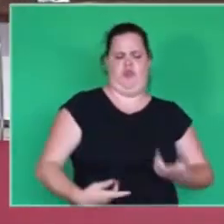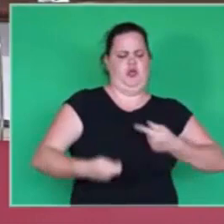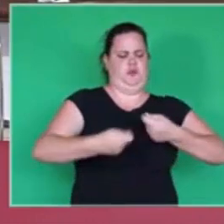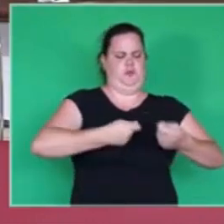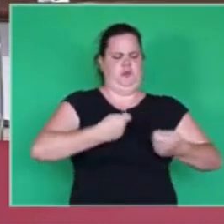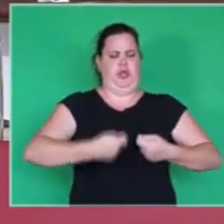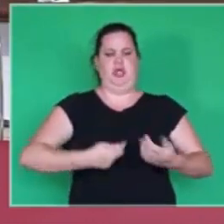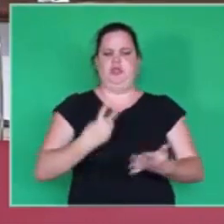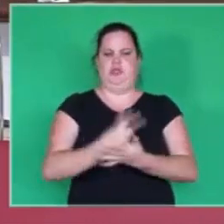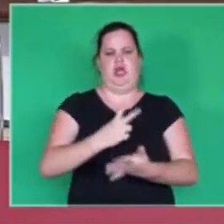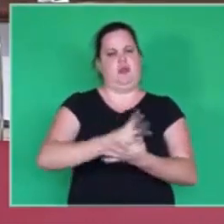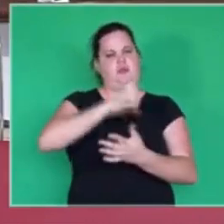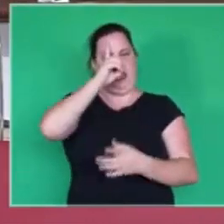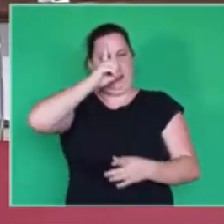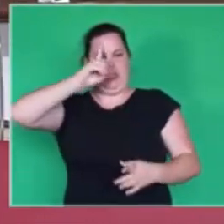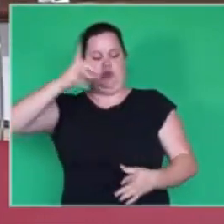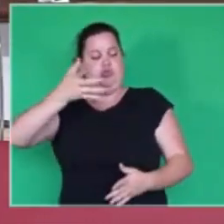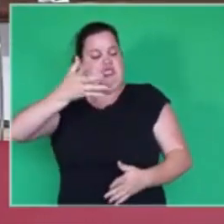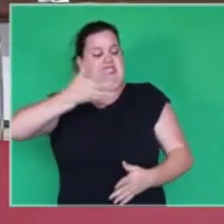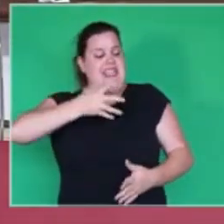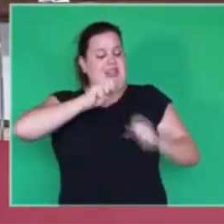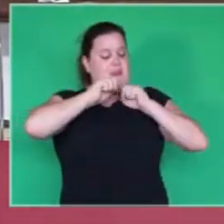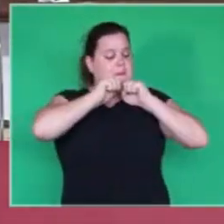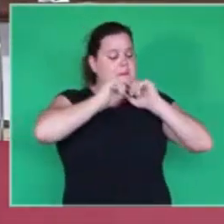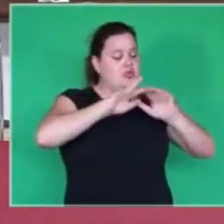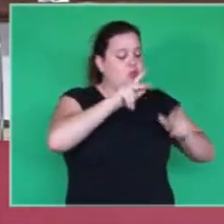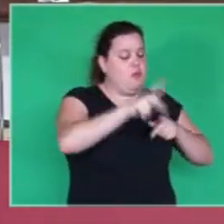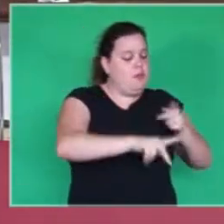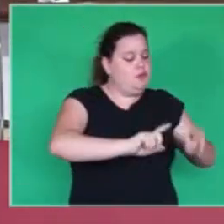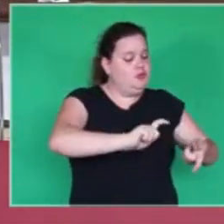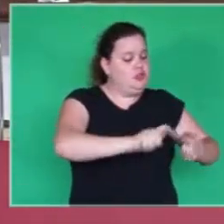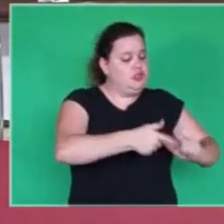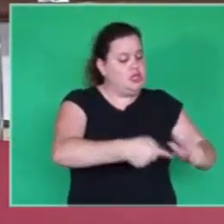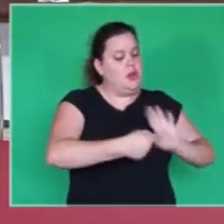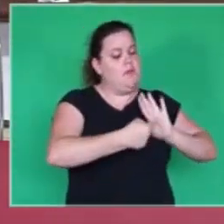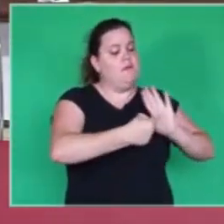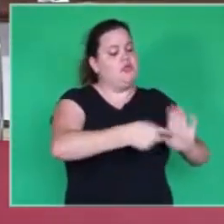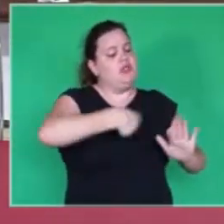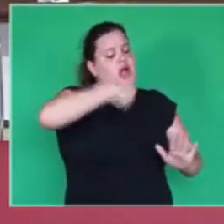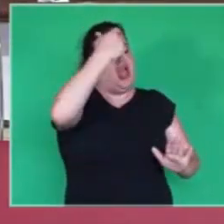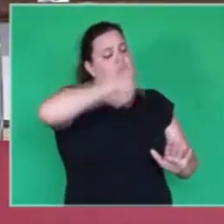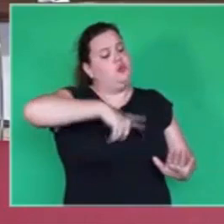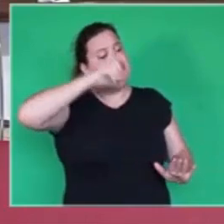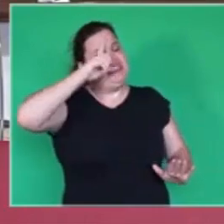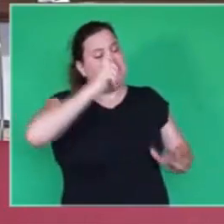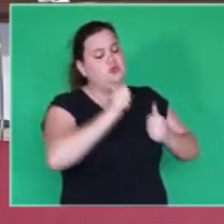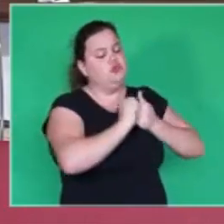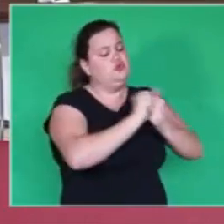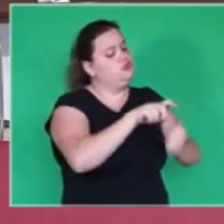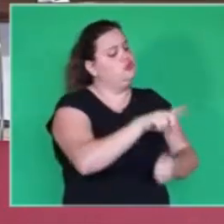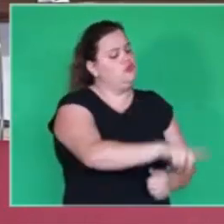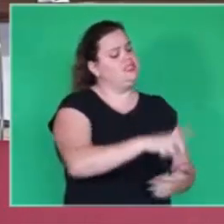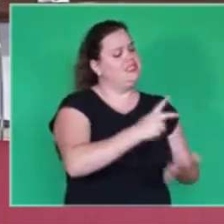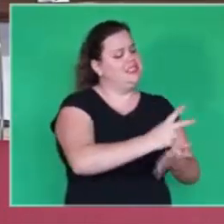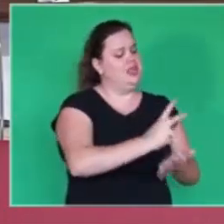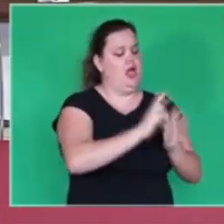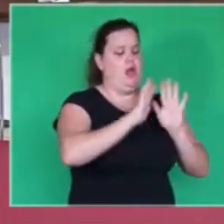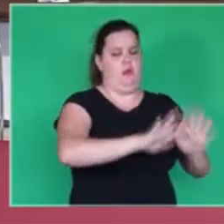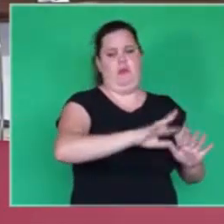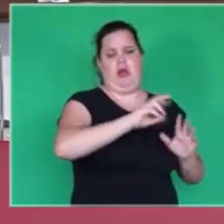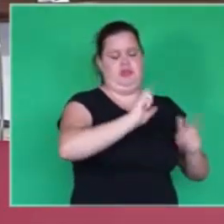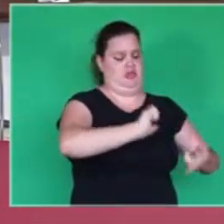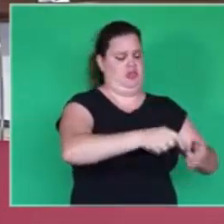Deus querendo o benefício do povo, querendo mostrar que ele estava à frente. Houve um momento que ninguém dava mais ouvido